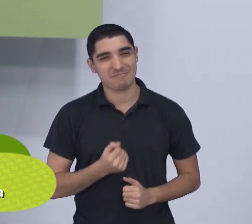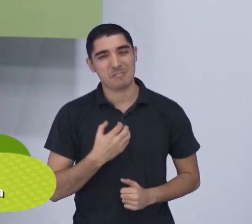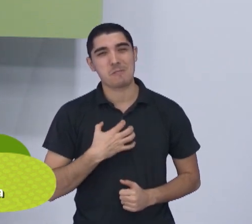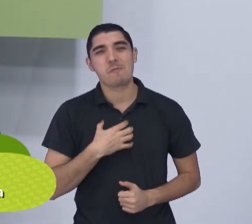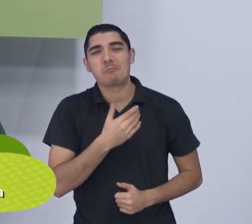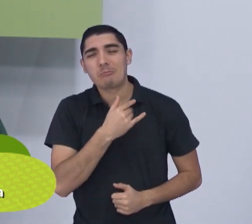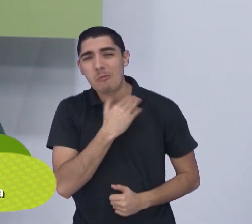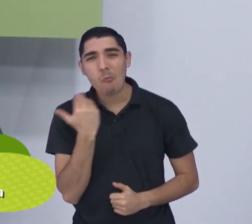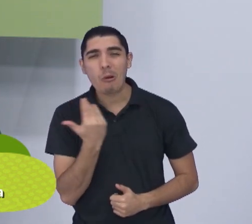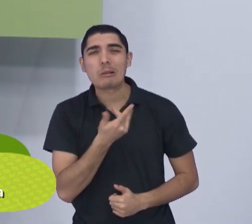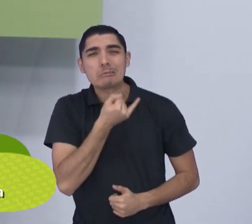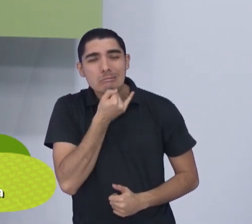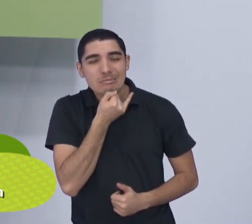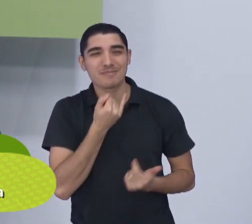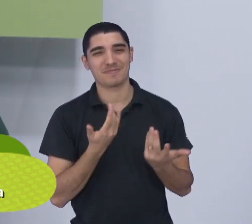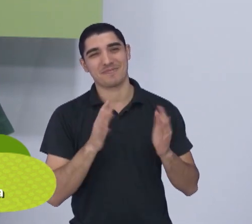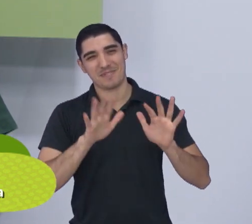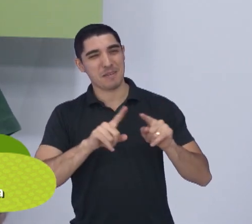Porque o jogo foi aberto,